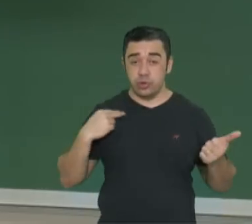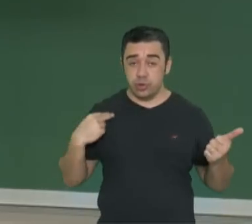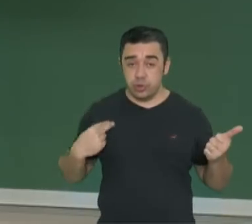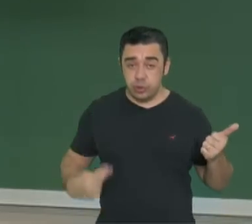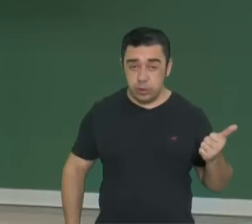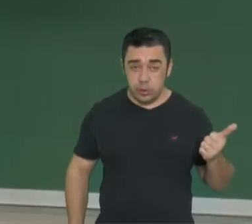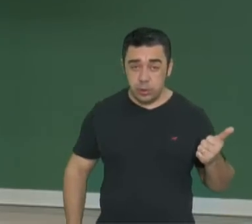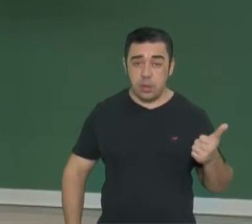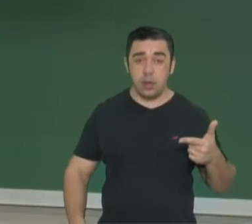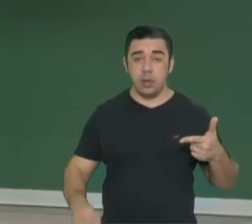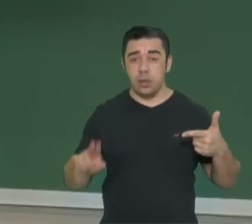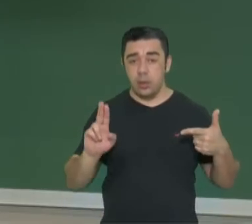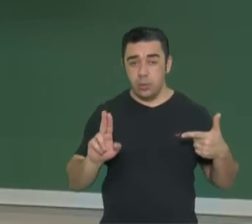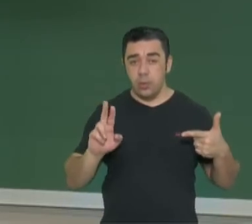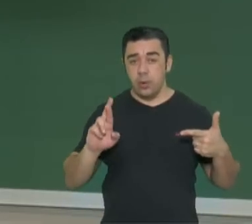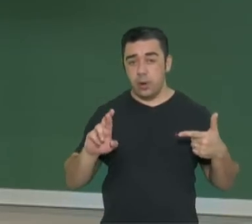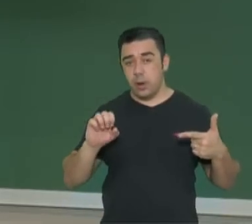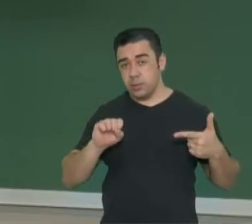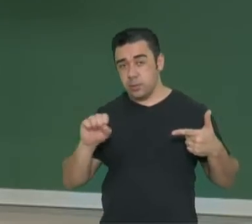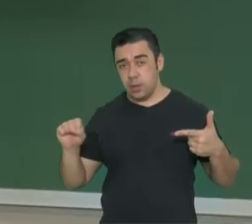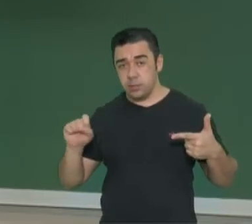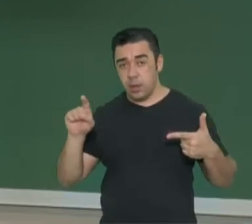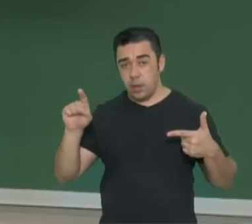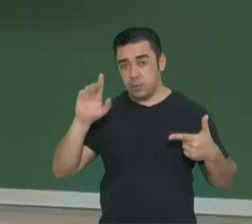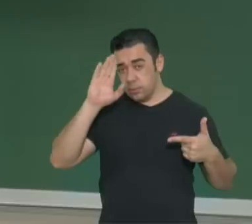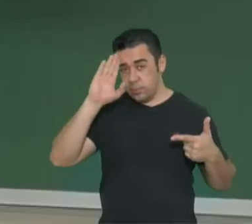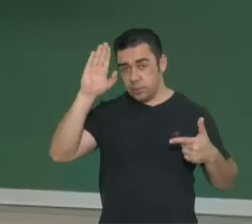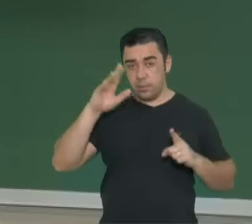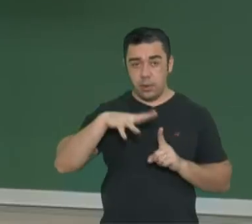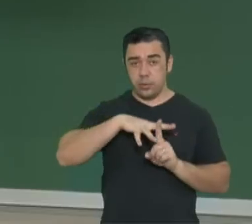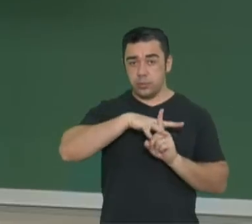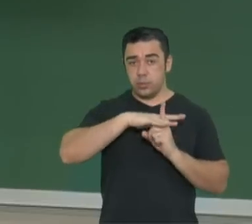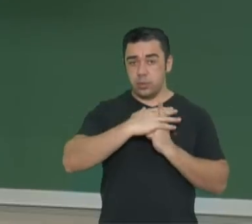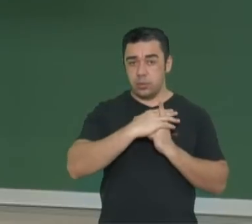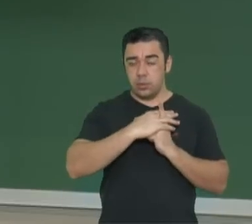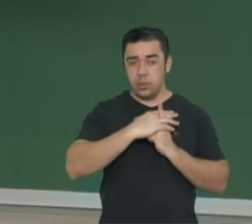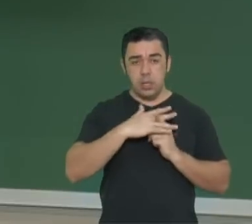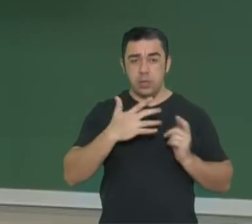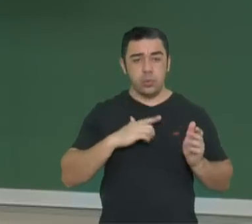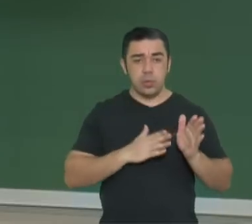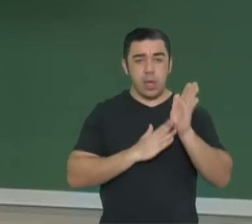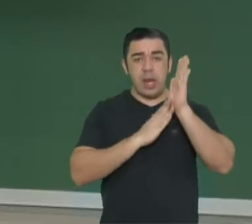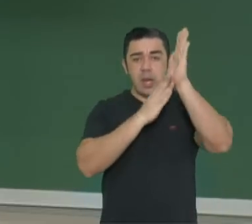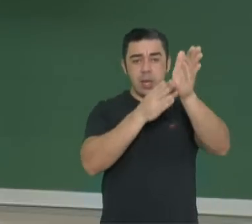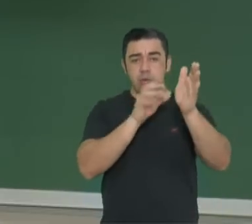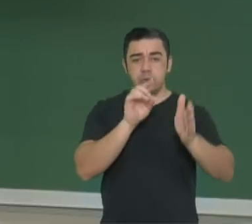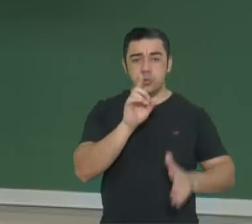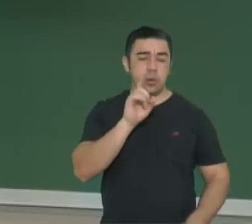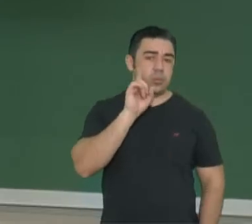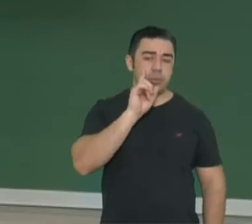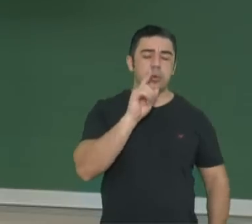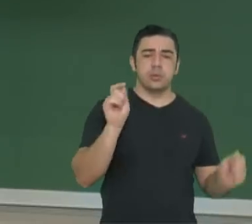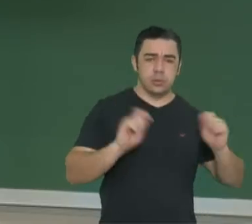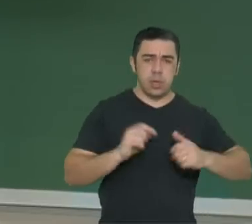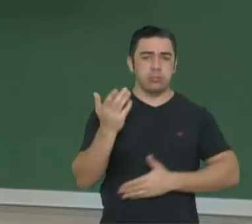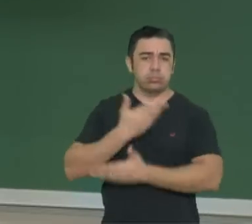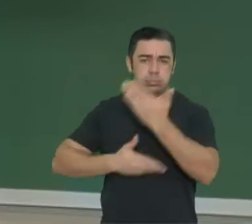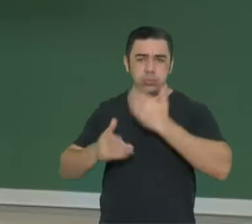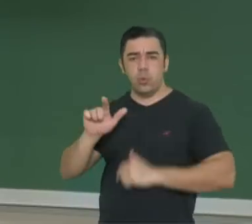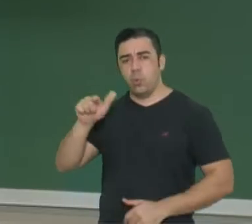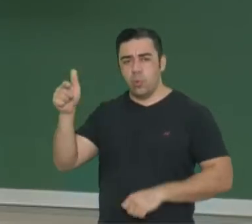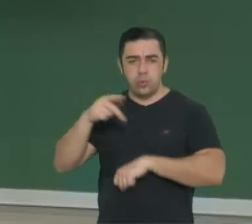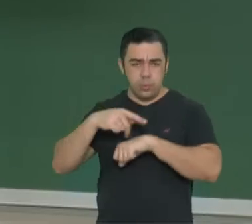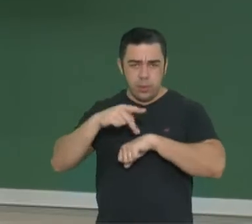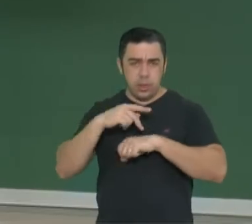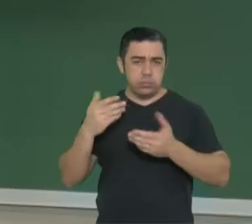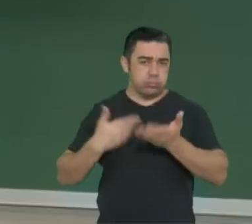União Soviética, líderes dos socialistas. Então, não estamos alinhados aos Estados Unidos e temos relações comerciais com países